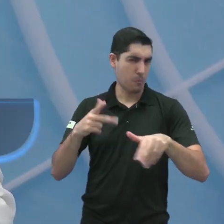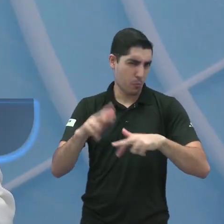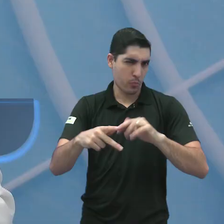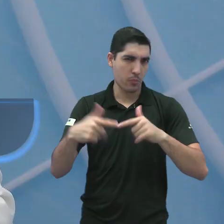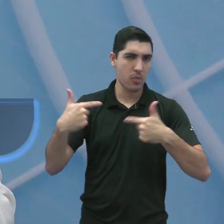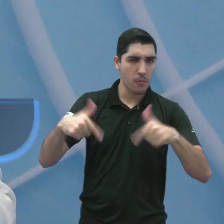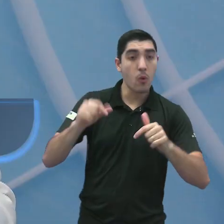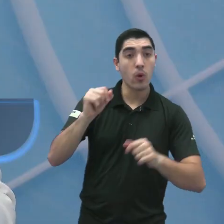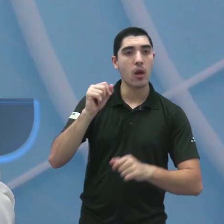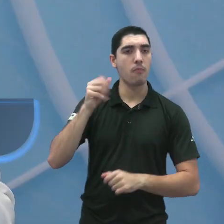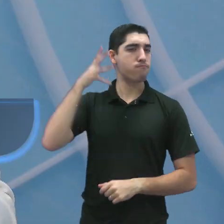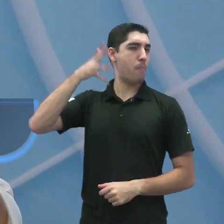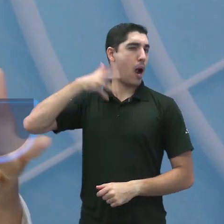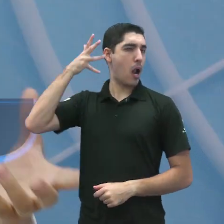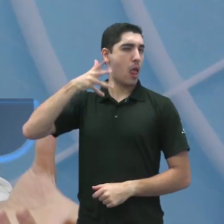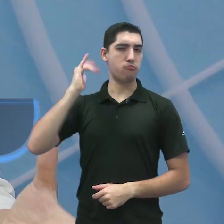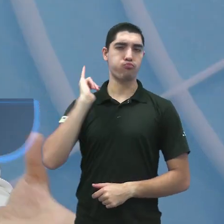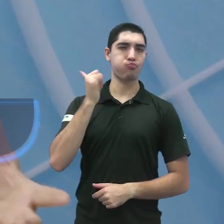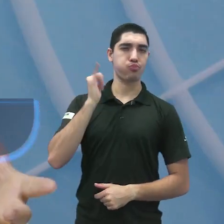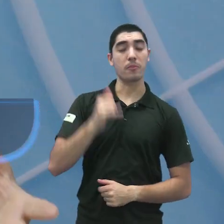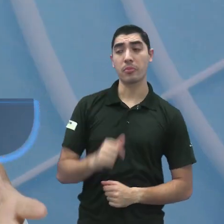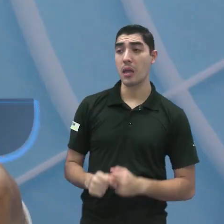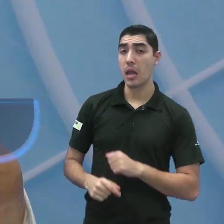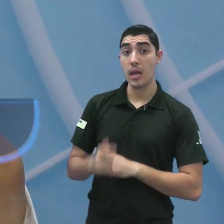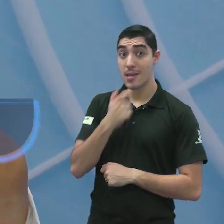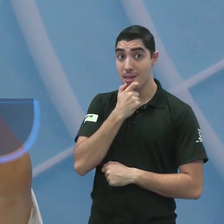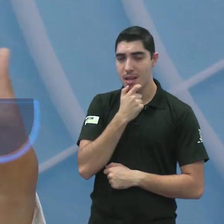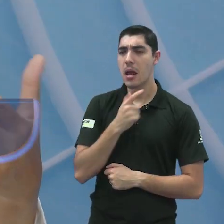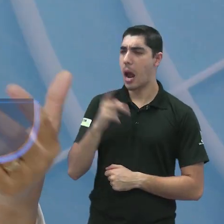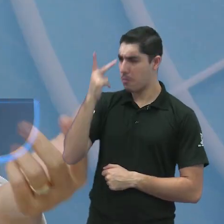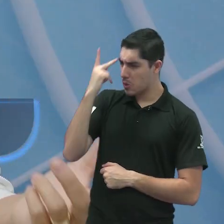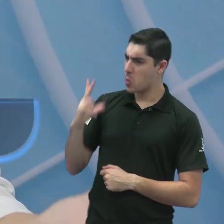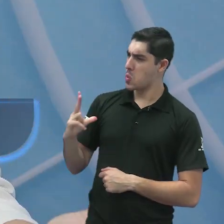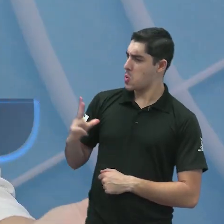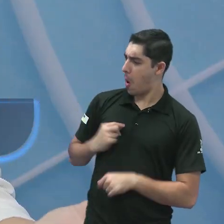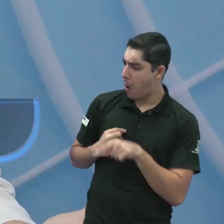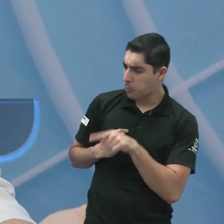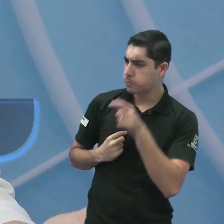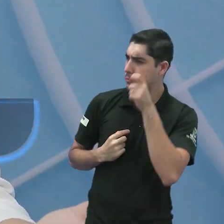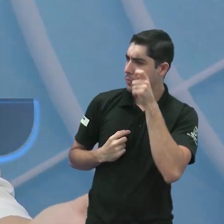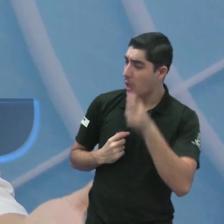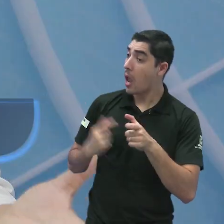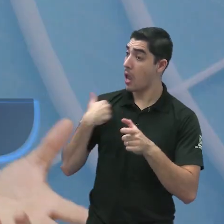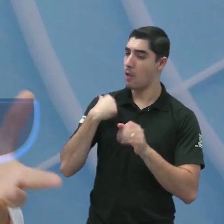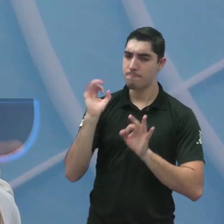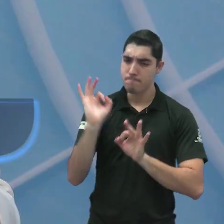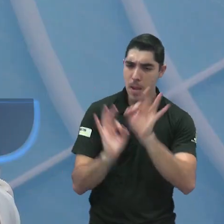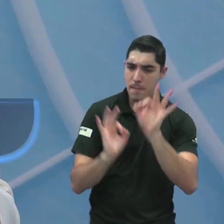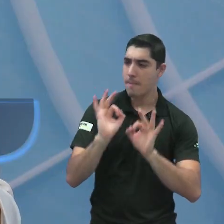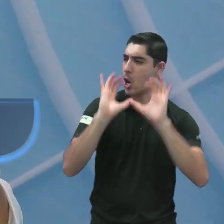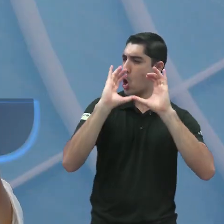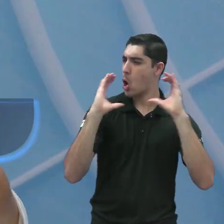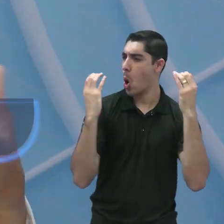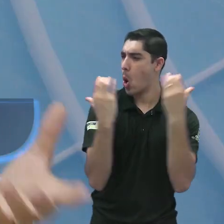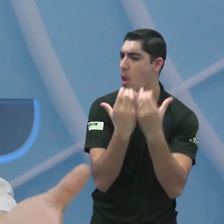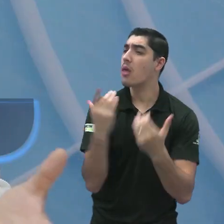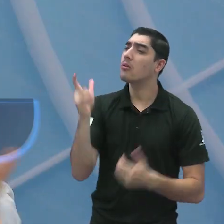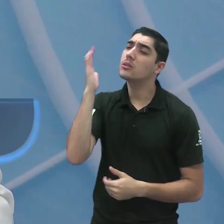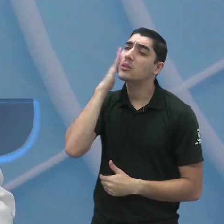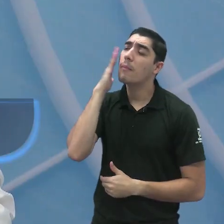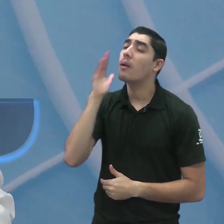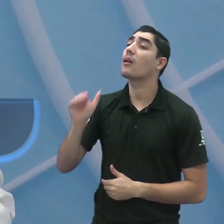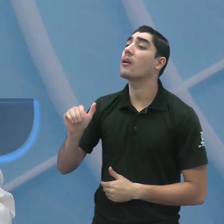em inglês, eu fui apresentar lá. Ele falou: que interessante o seu trabalho, eu estou promovendo um congresso e eu queria que você me